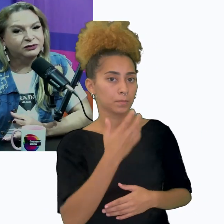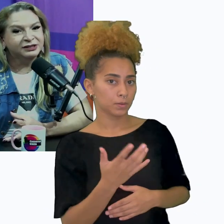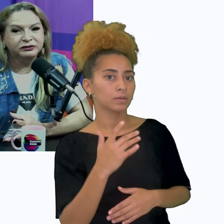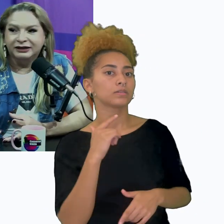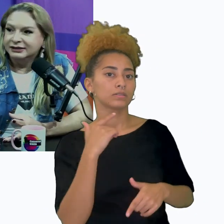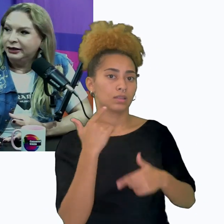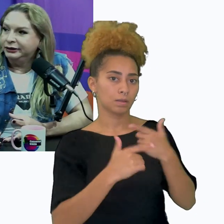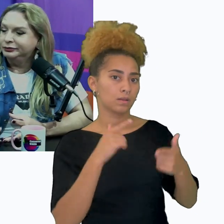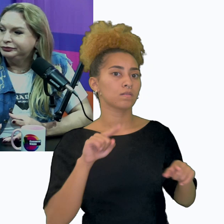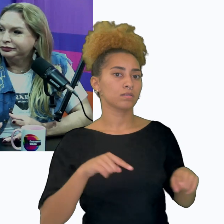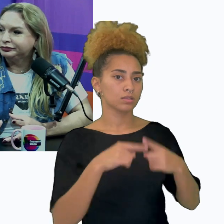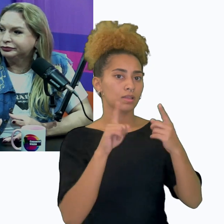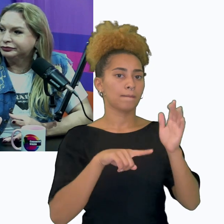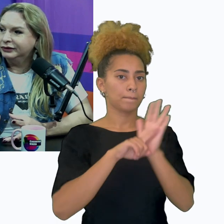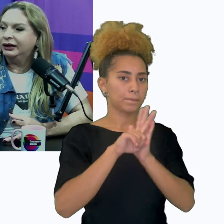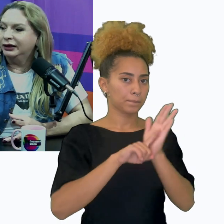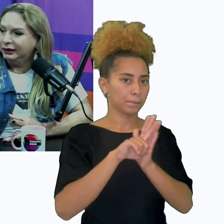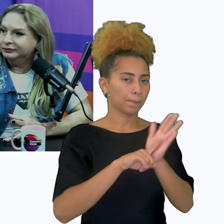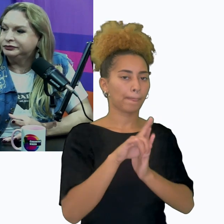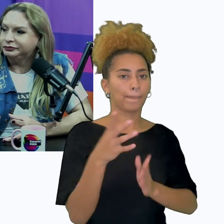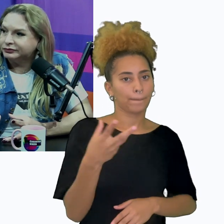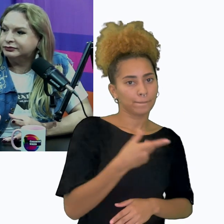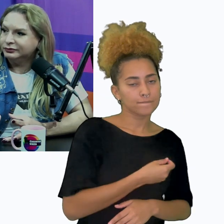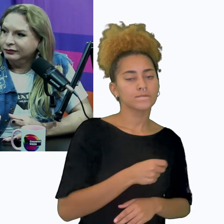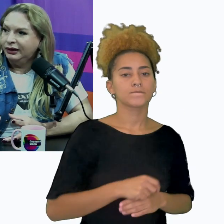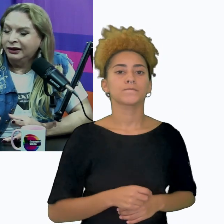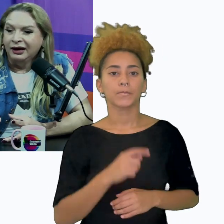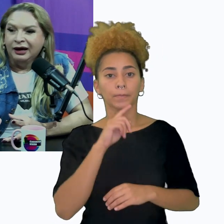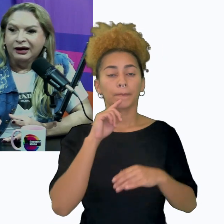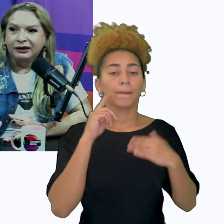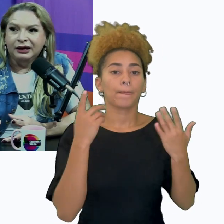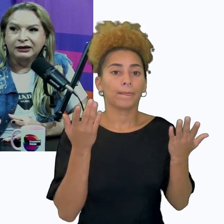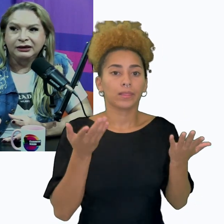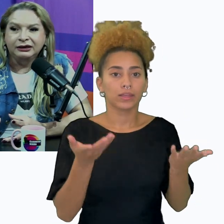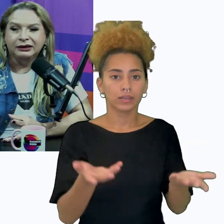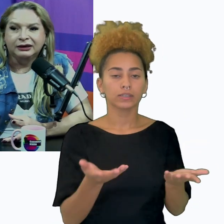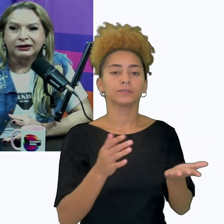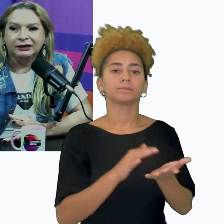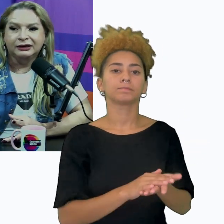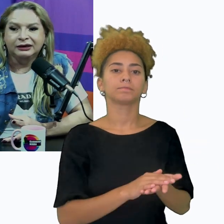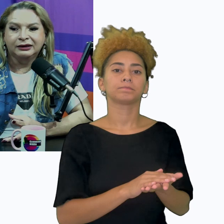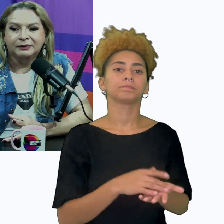Isso é bom trabalho de pesquisa, né? Que a pesquisa é muito boa. E aí,